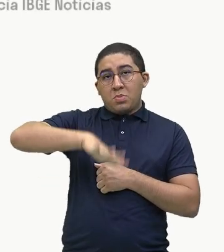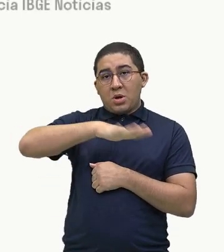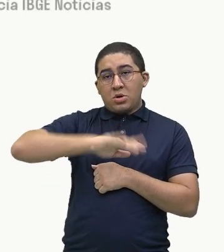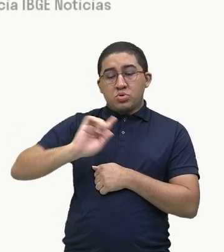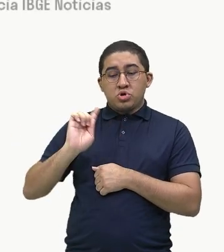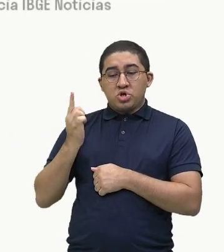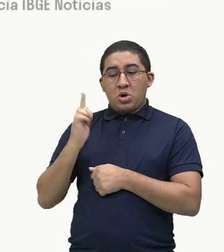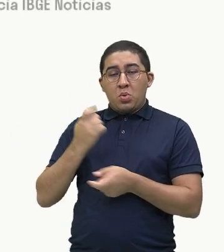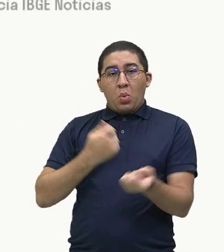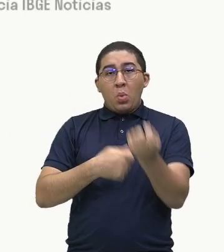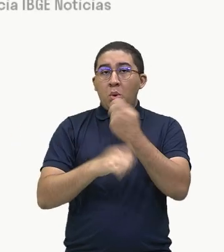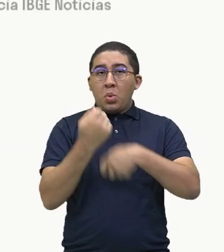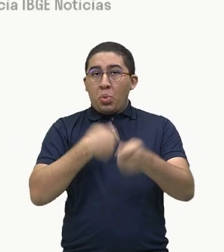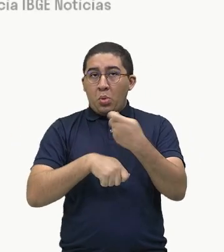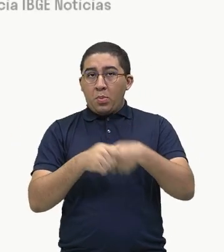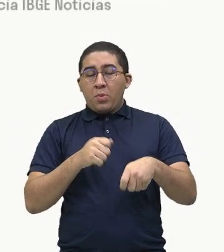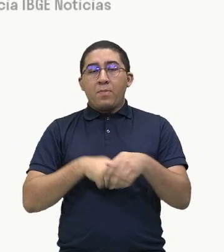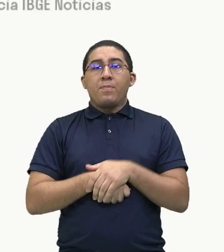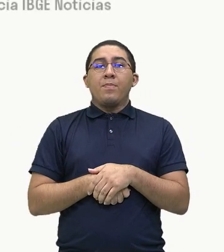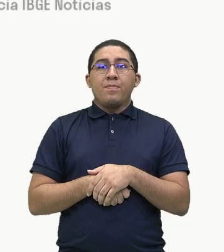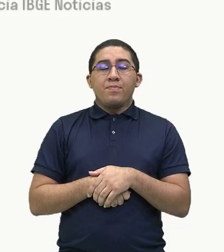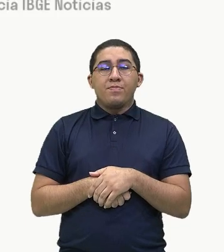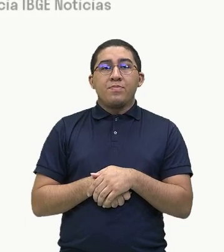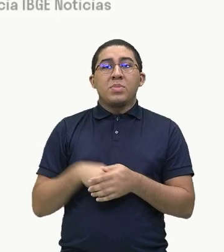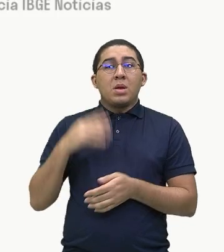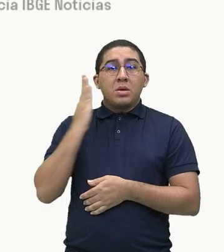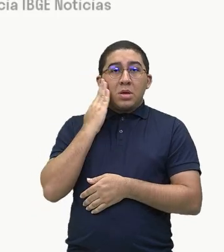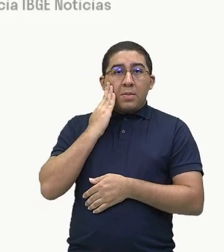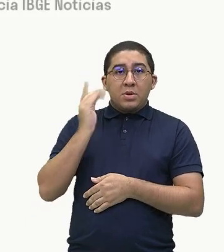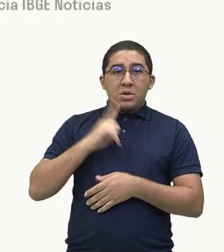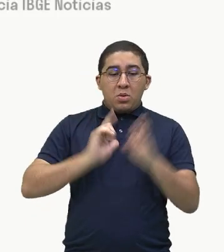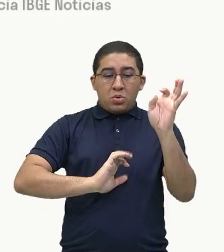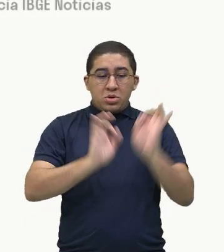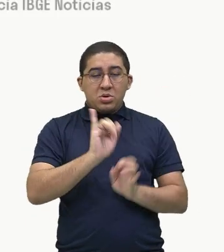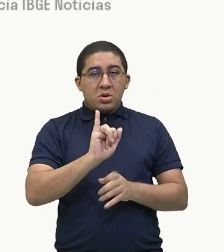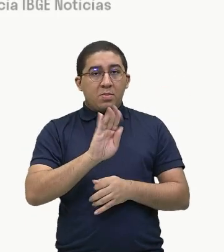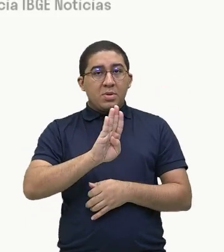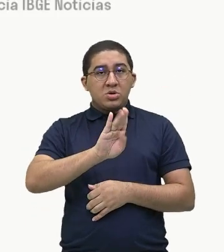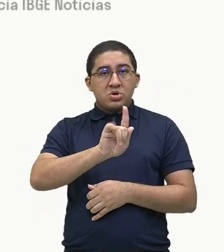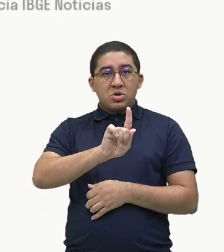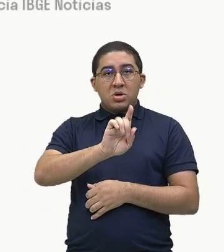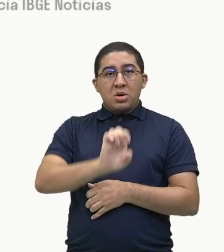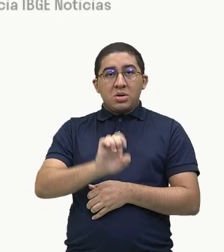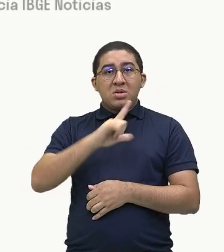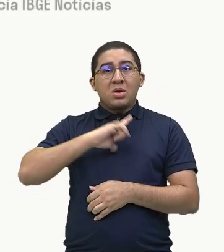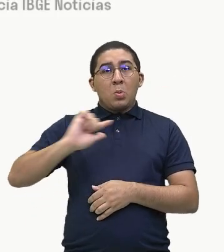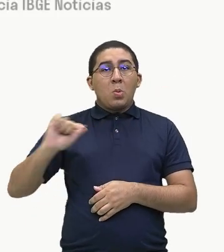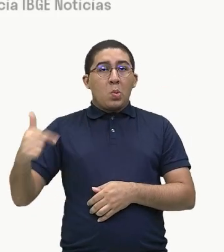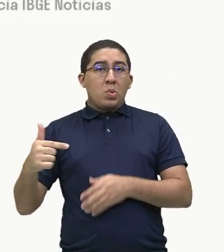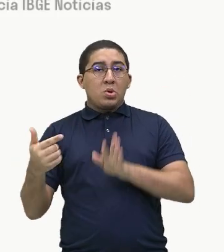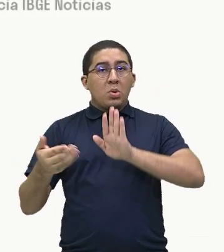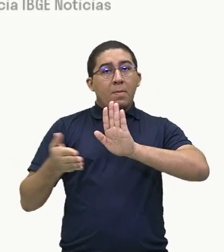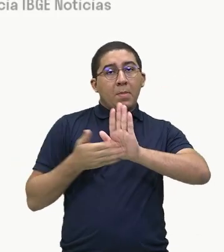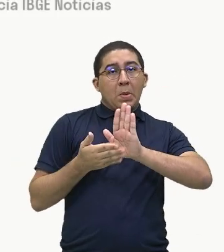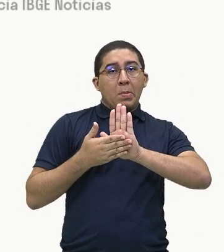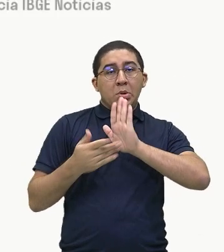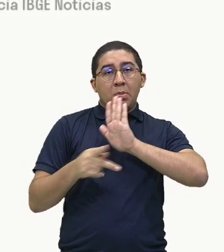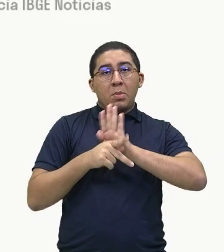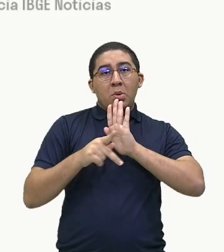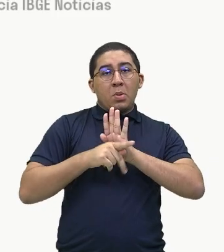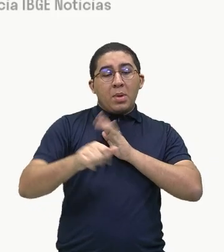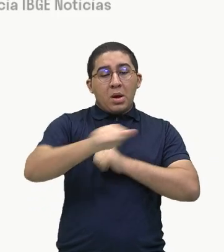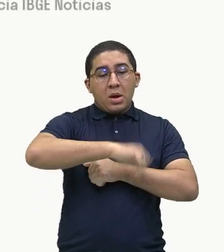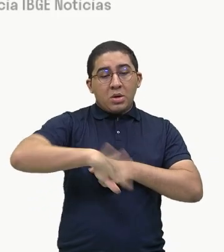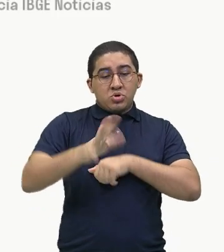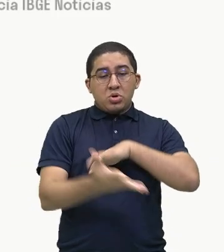geoeconômicas. Além dessa divisão oficial do IBGE que nós vimos, né, nós temos uma proposta de regionalização feita